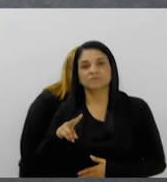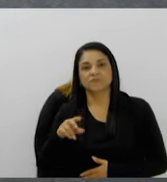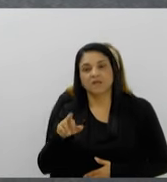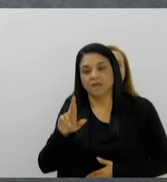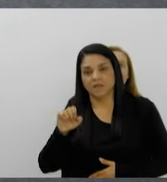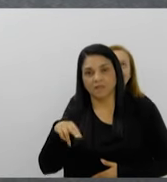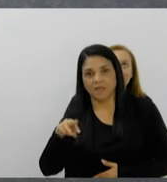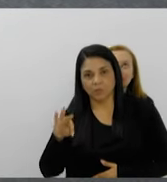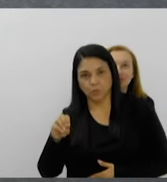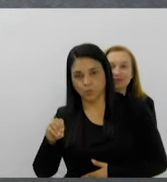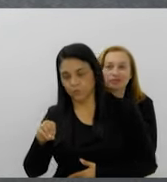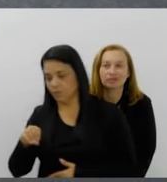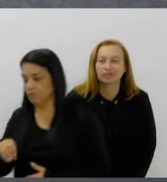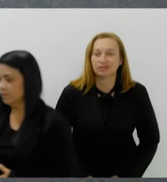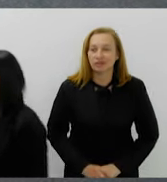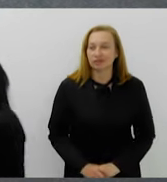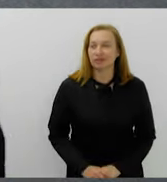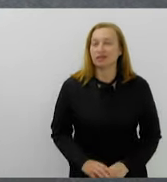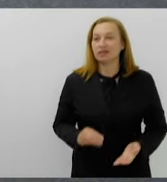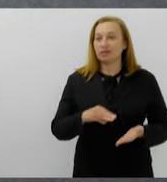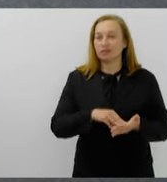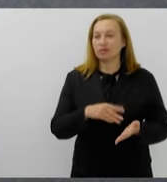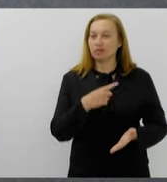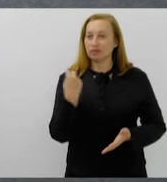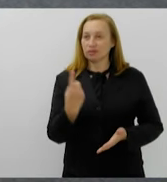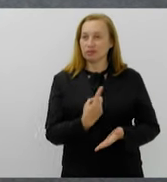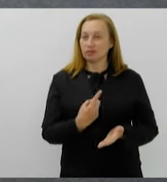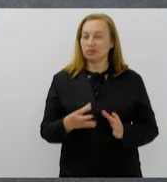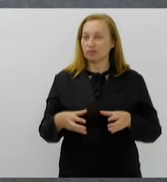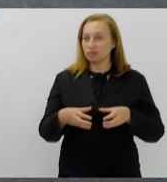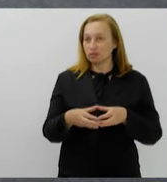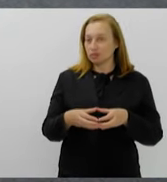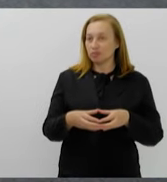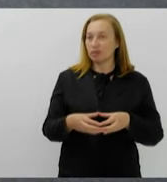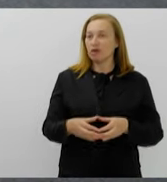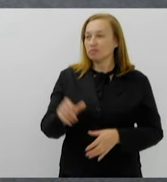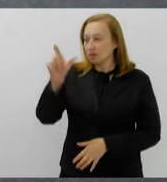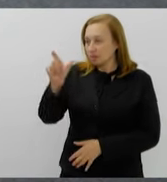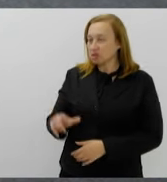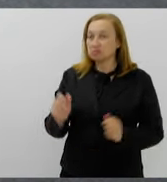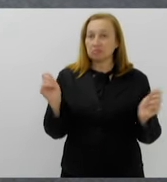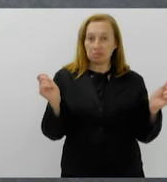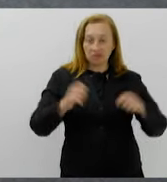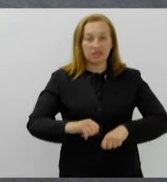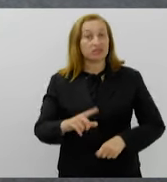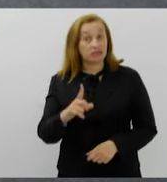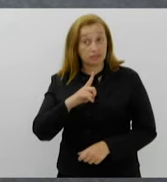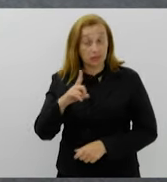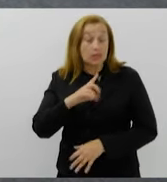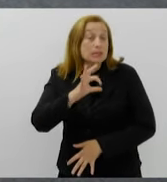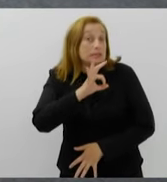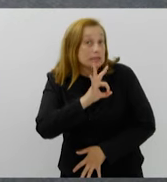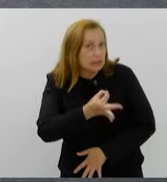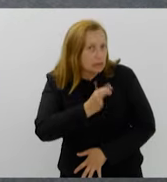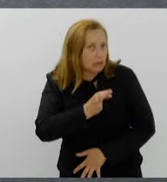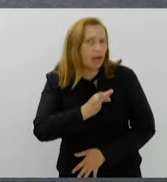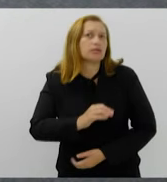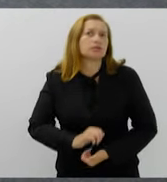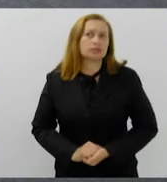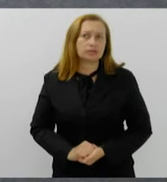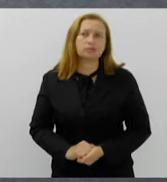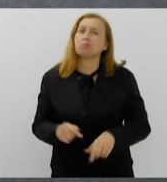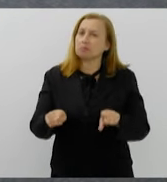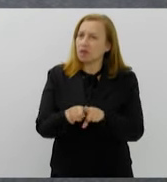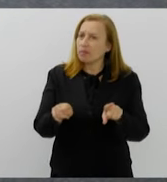eh como membro do nosso secretariado é uma pessoa comprometida competente tenho certeza que também